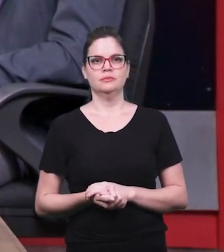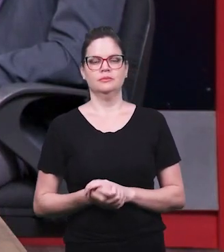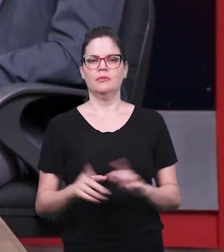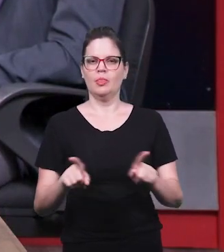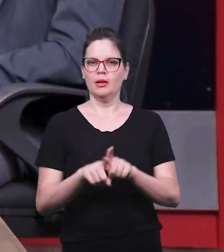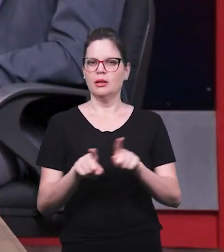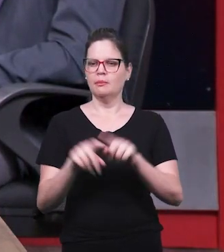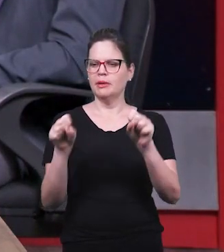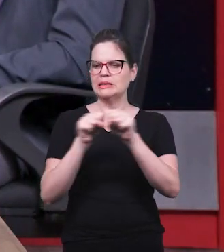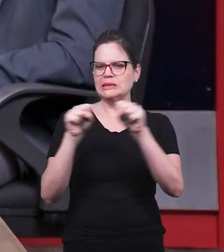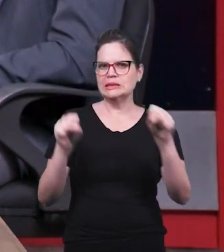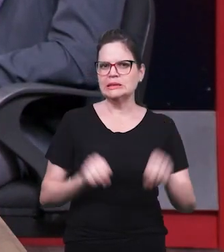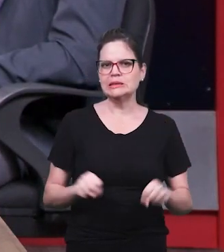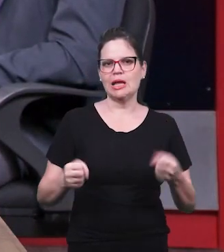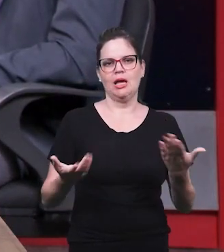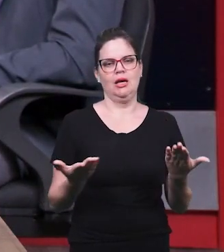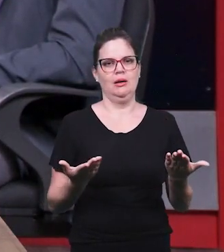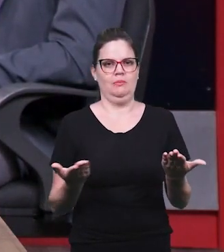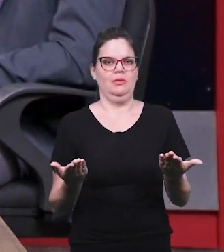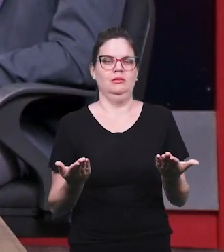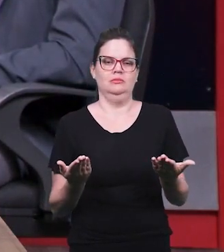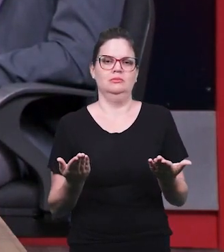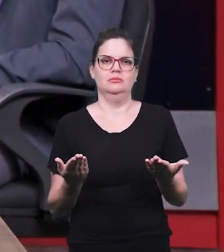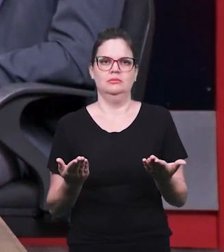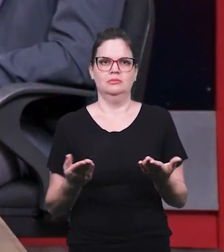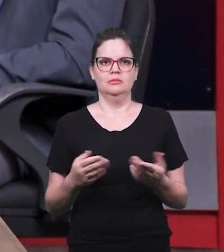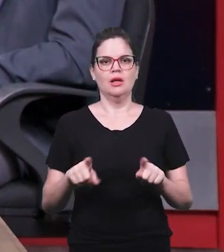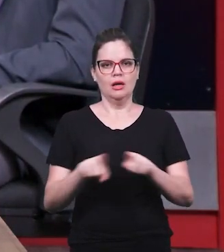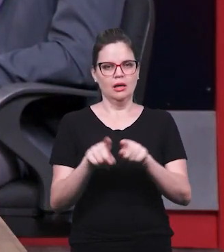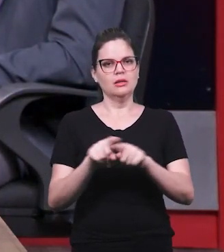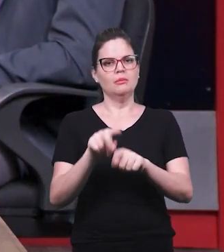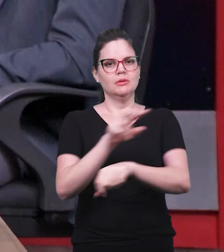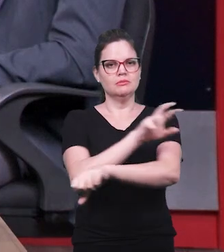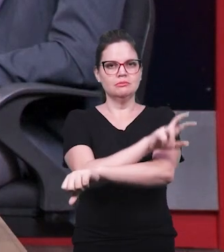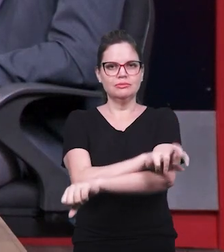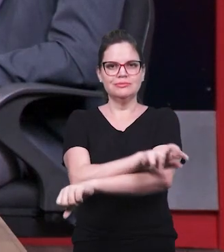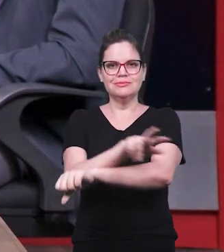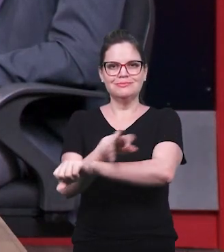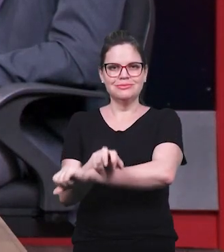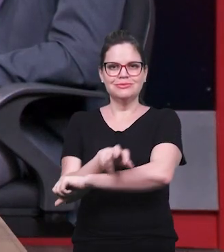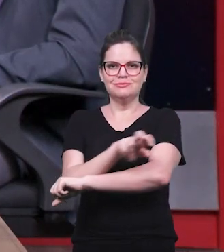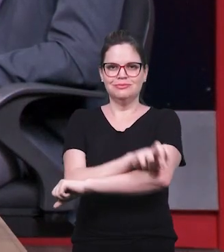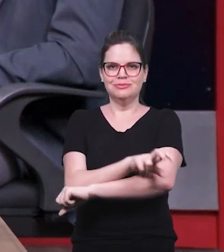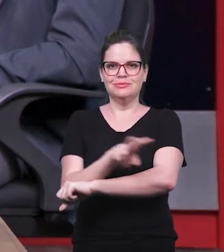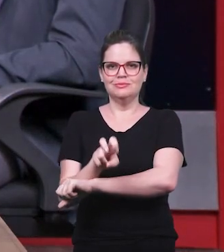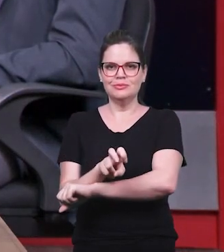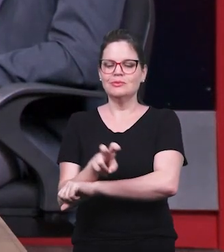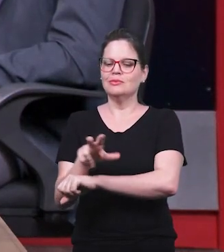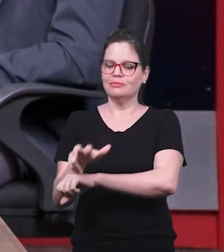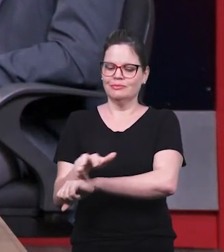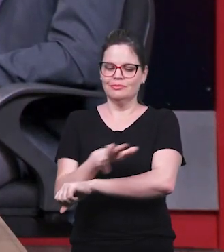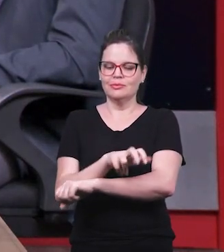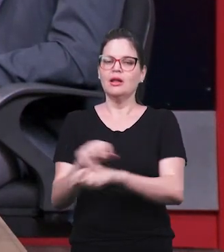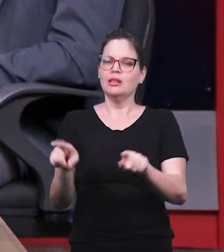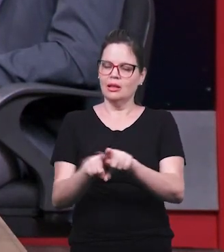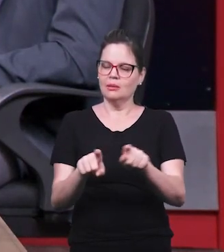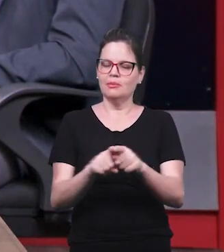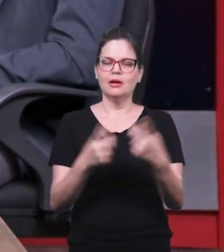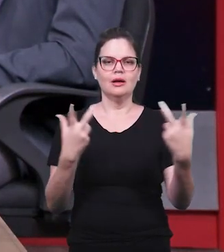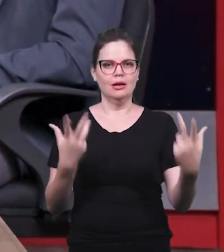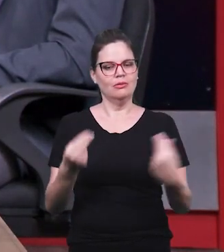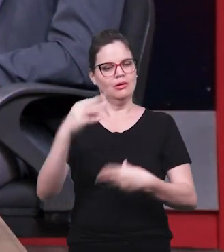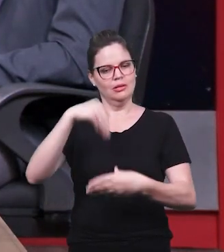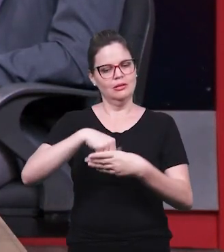os sistemas interativos, né? E robótica faz parte também desse programa, né? E